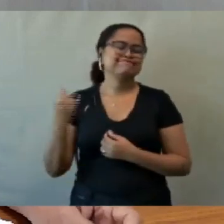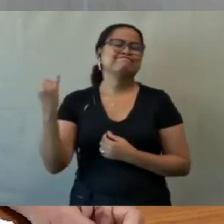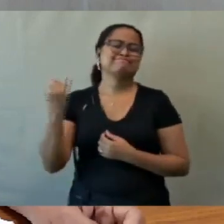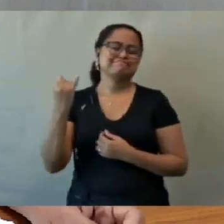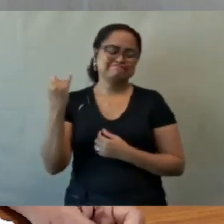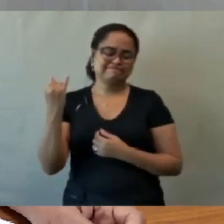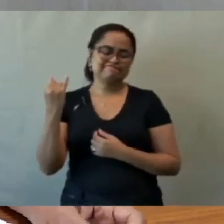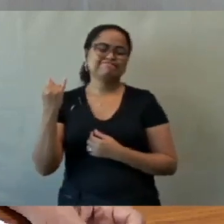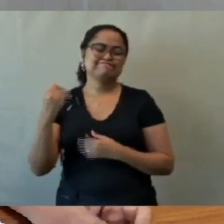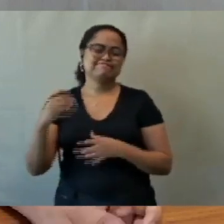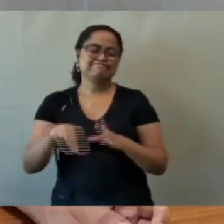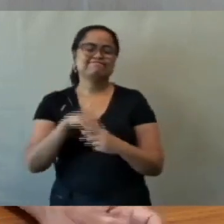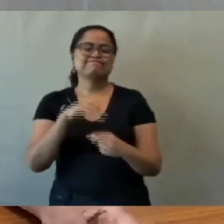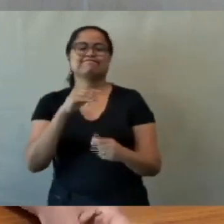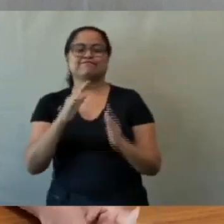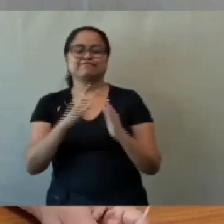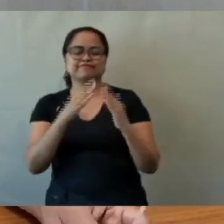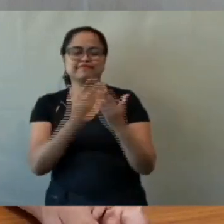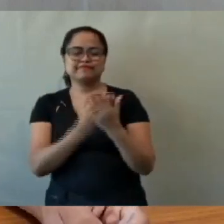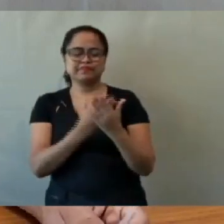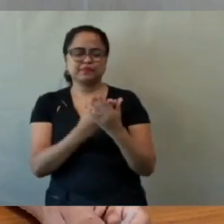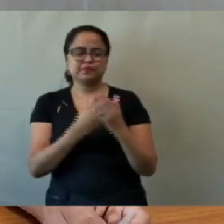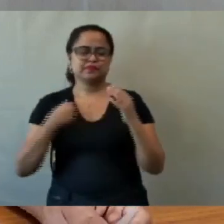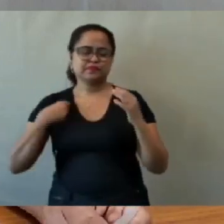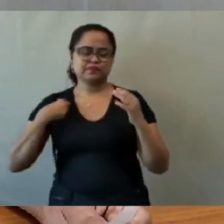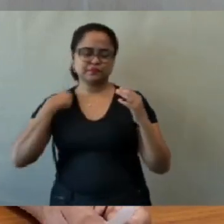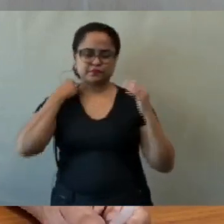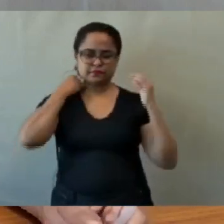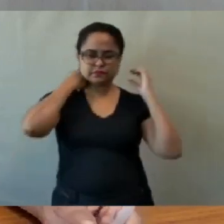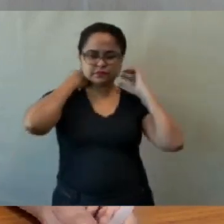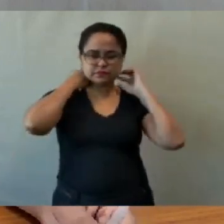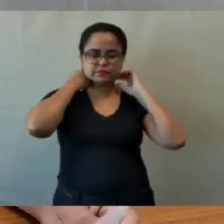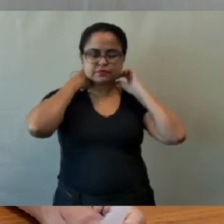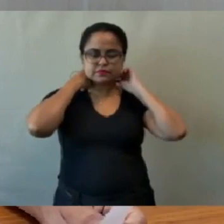da escola, tá?